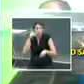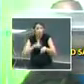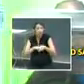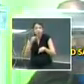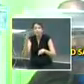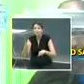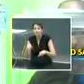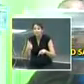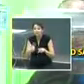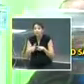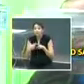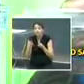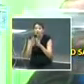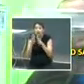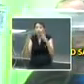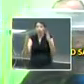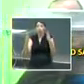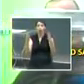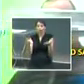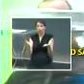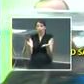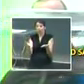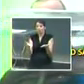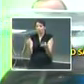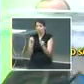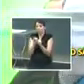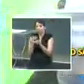abrir agora, o milagre é pela metade.